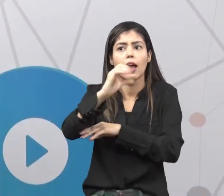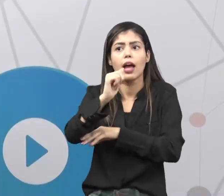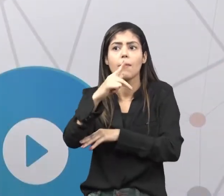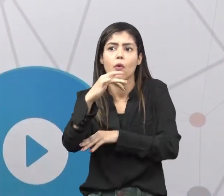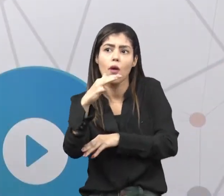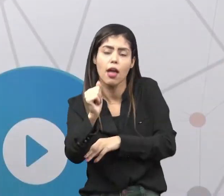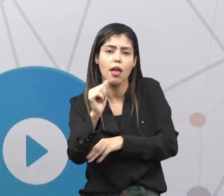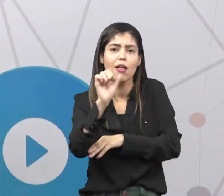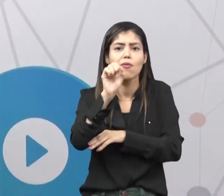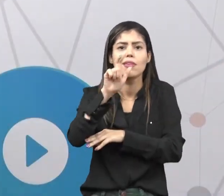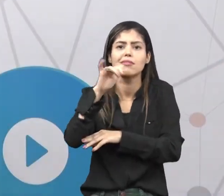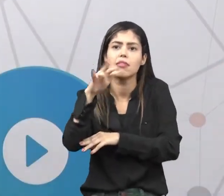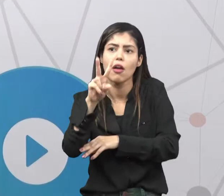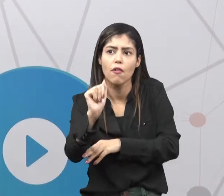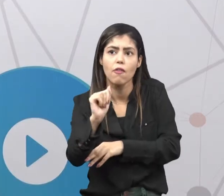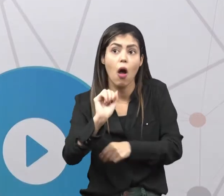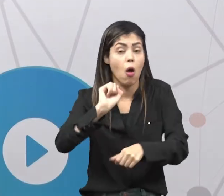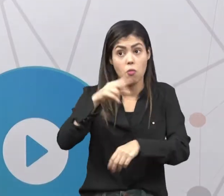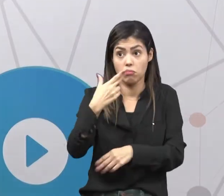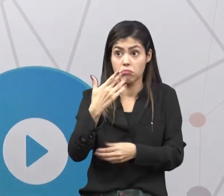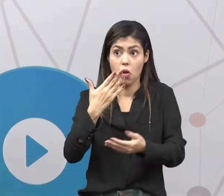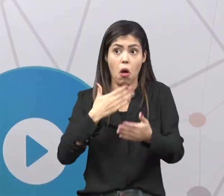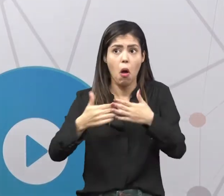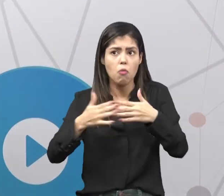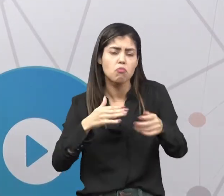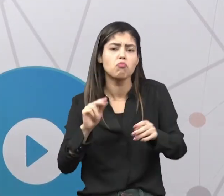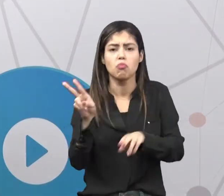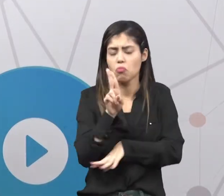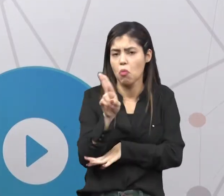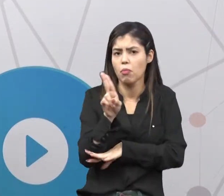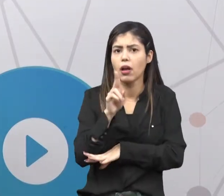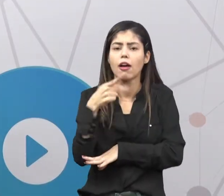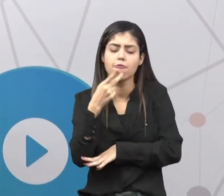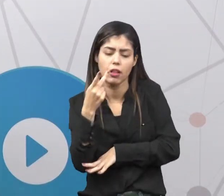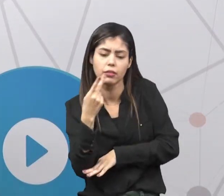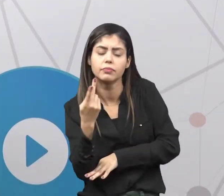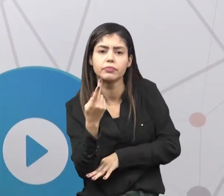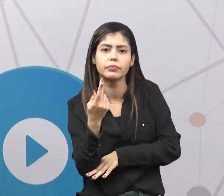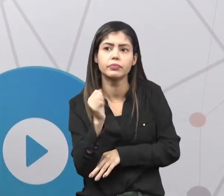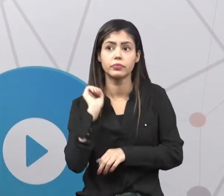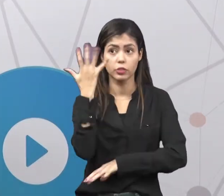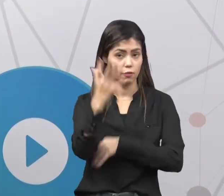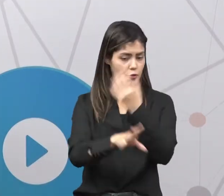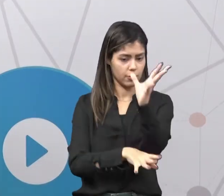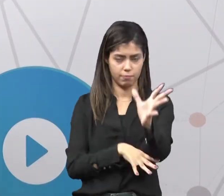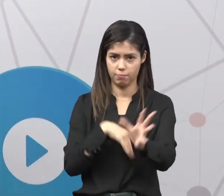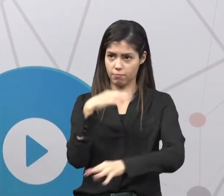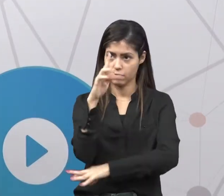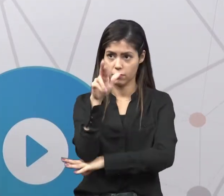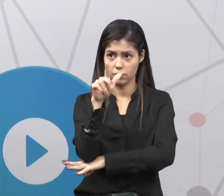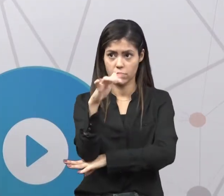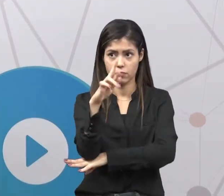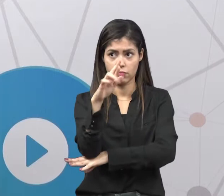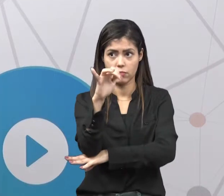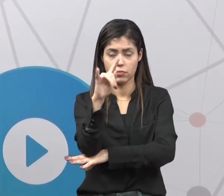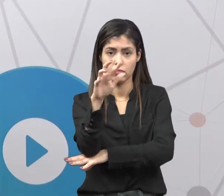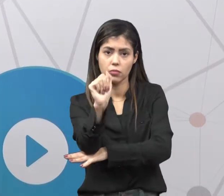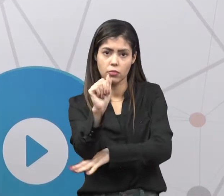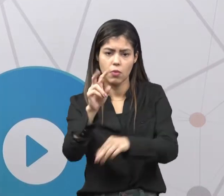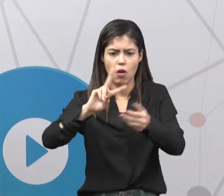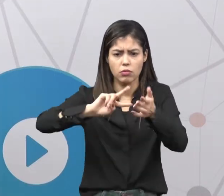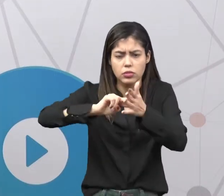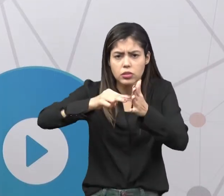uma selva, ou alguns nomes populares que a própria população fala dando o nome de floresta. Então esse é um